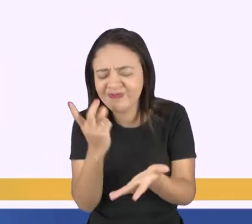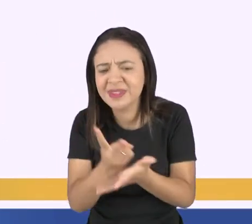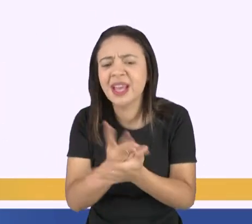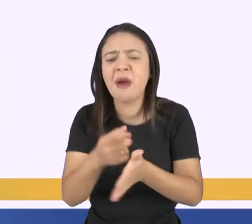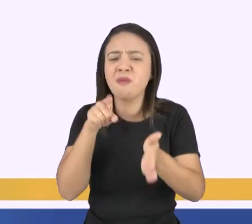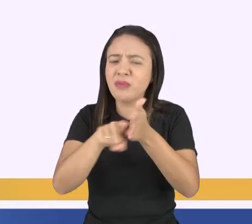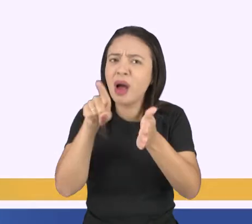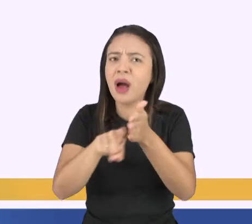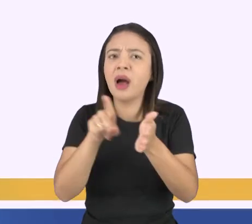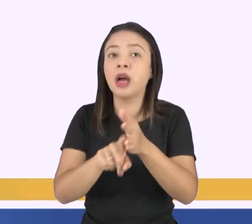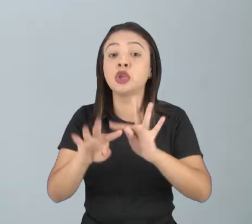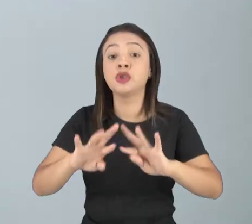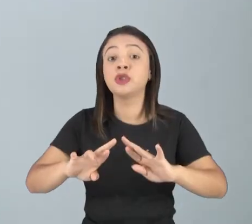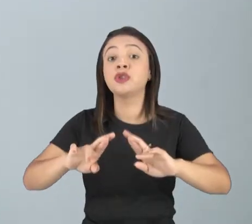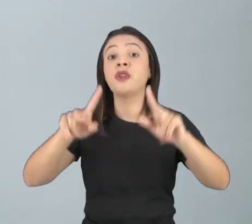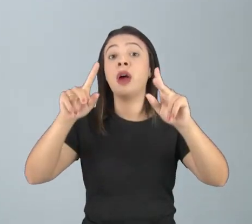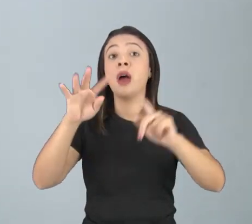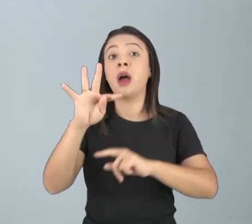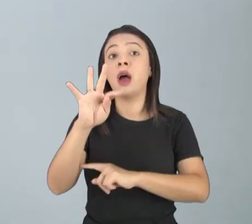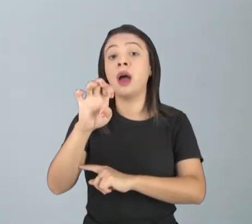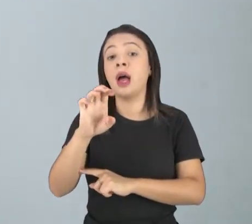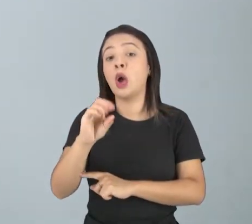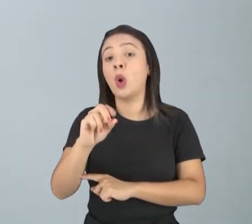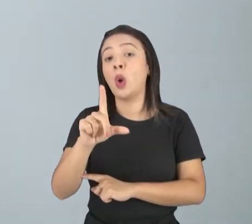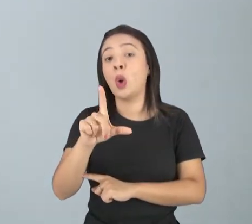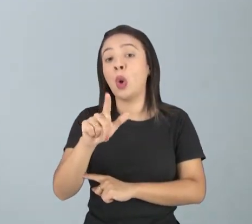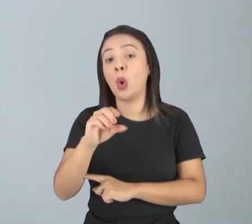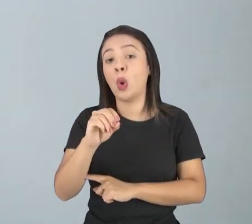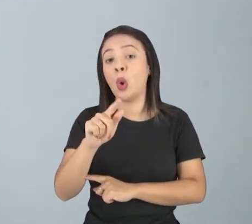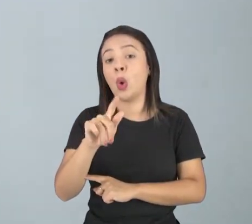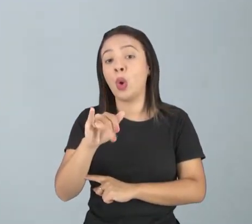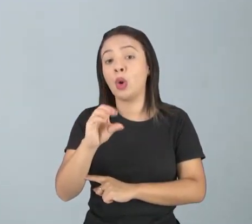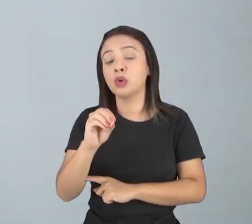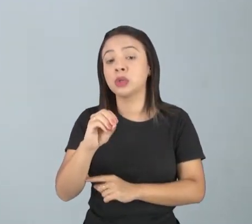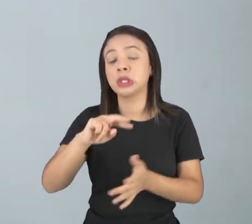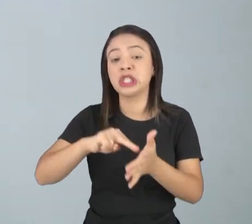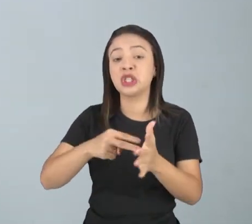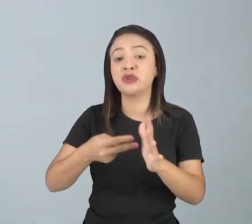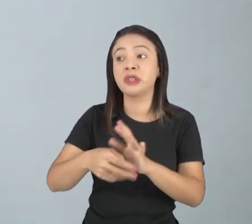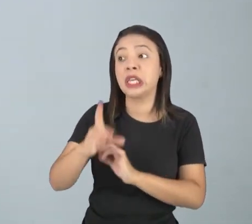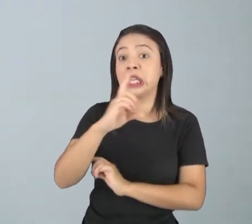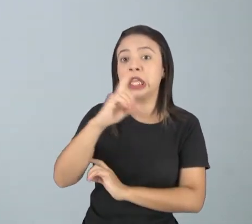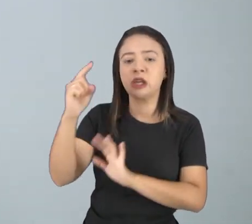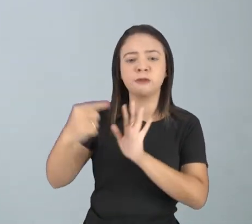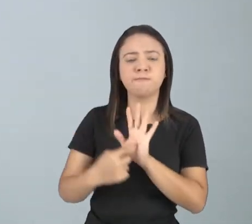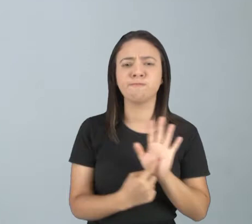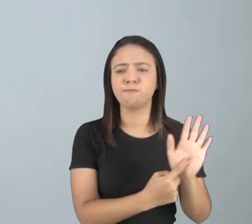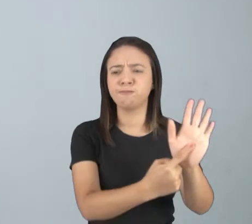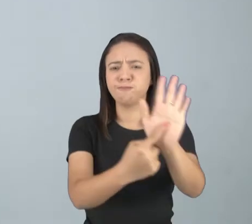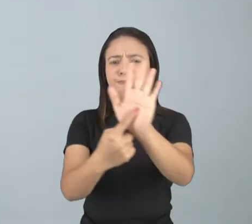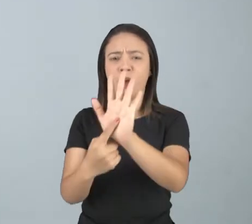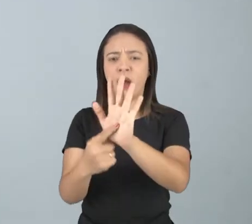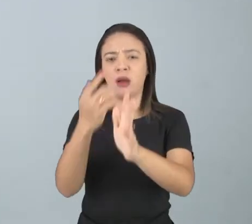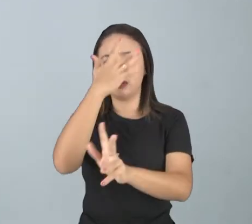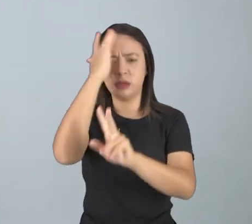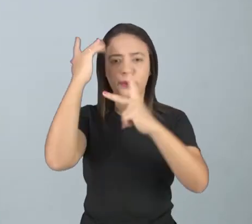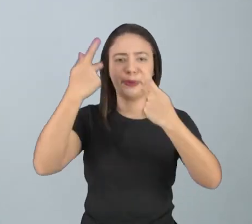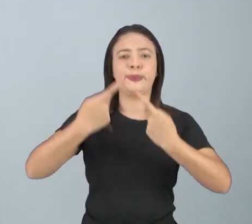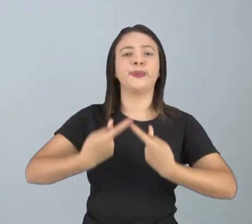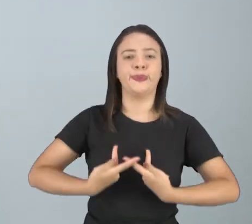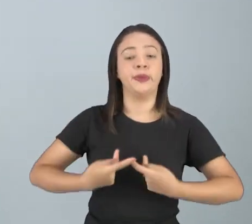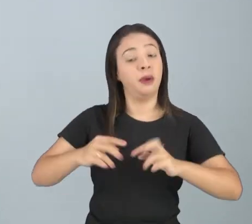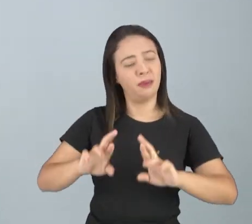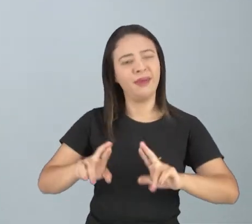no teológico ele é revelado, né? Deus se revela ao homem, né? Deus se revela, então há uma distinção